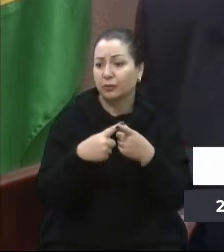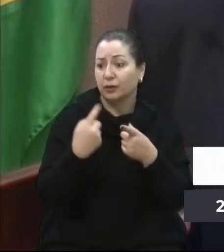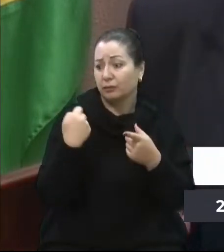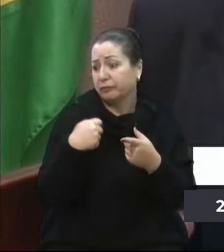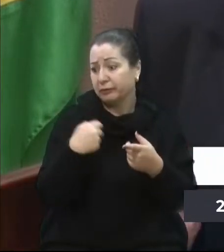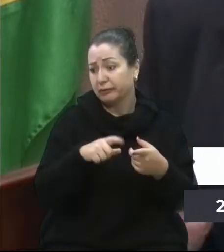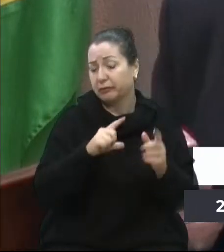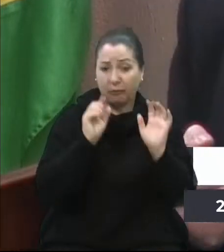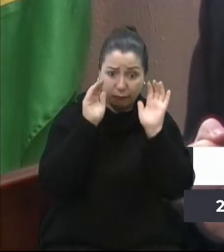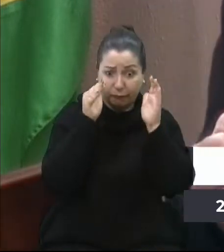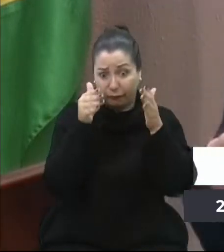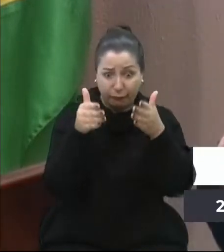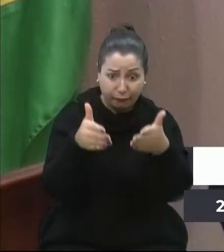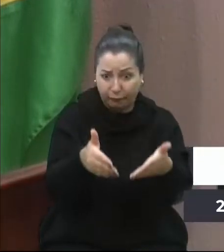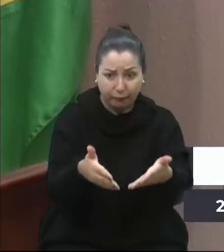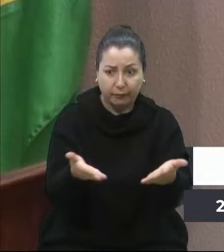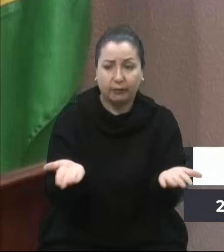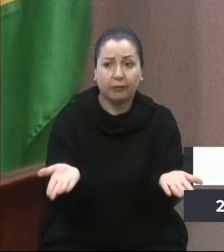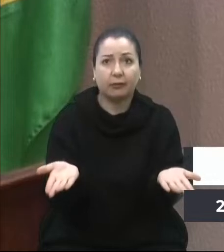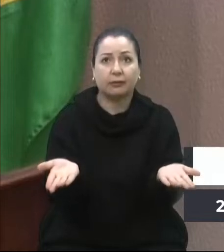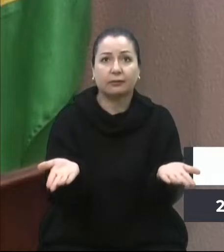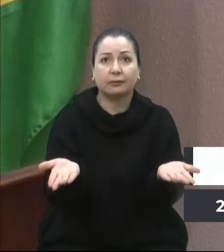formação específica?